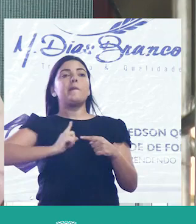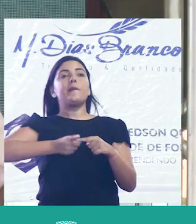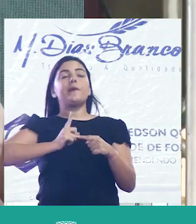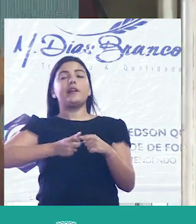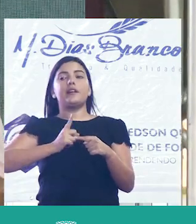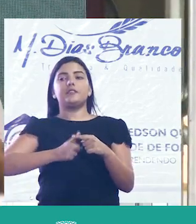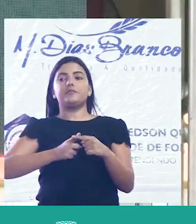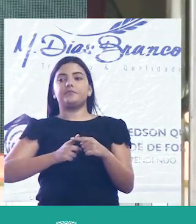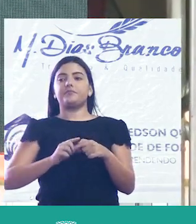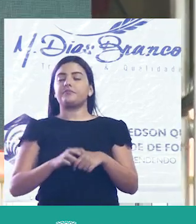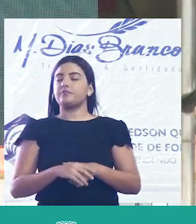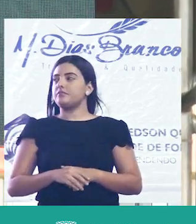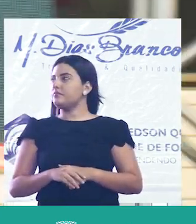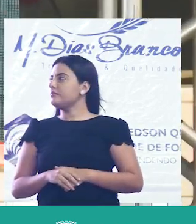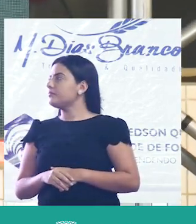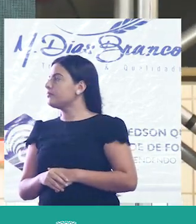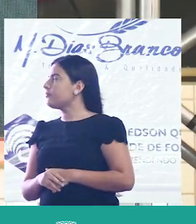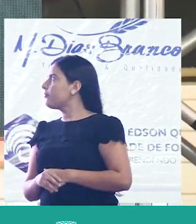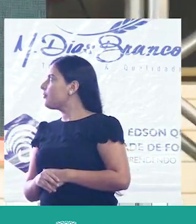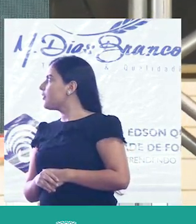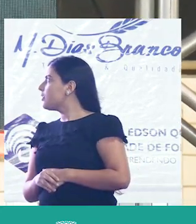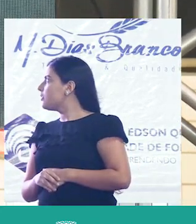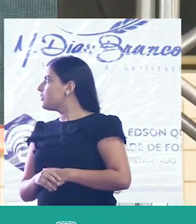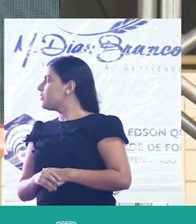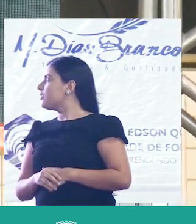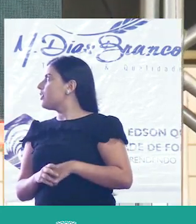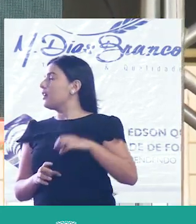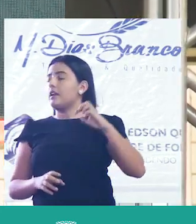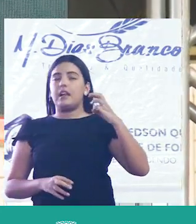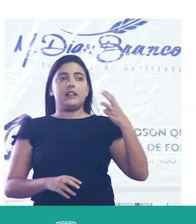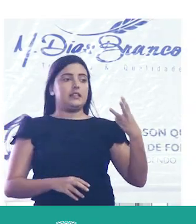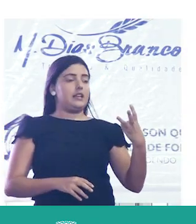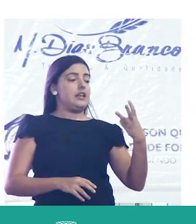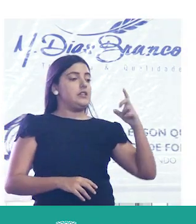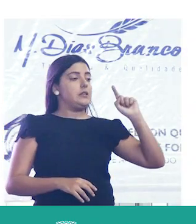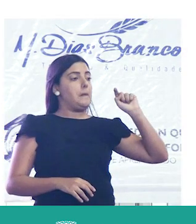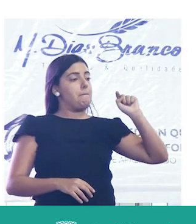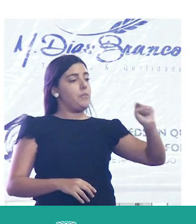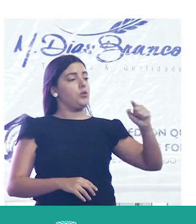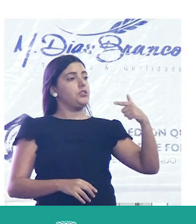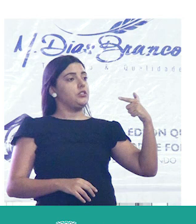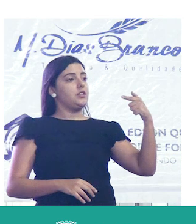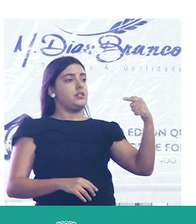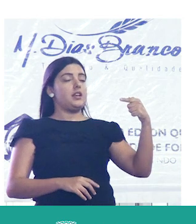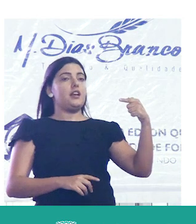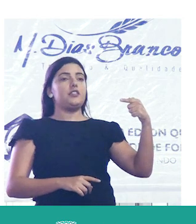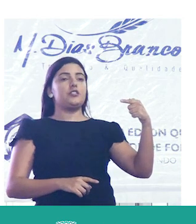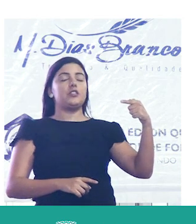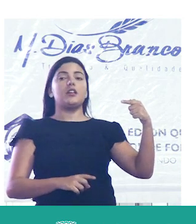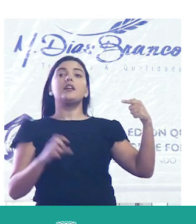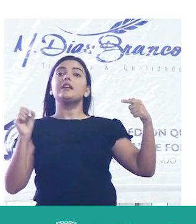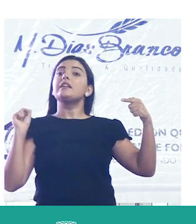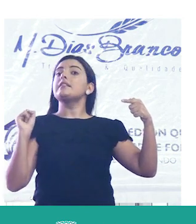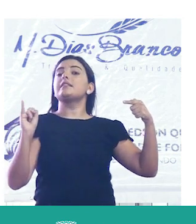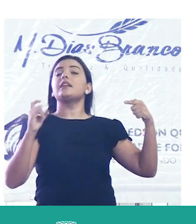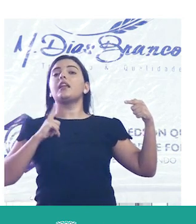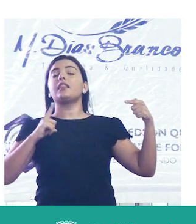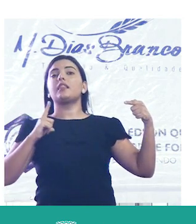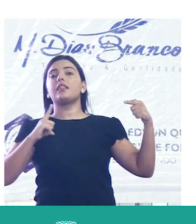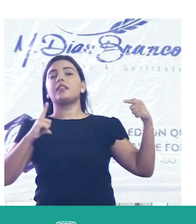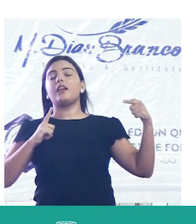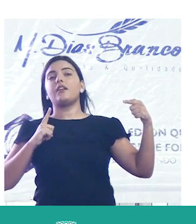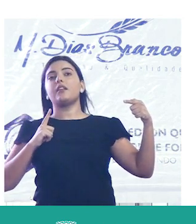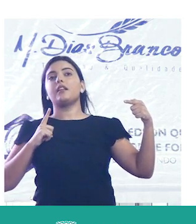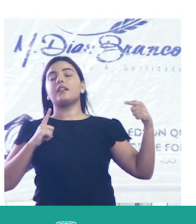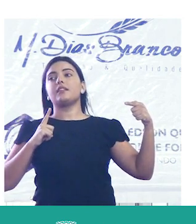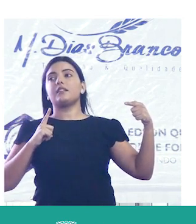seria? Por que não será? Porque 3,17 kg seria a massa obtida se o rendimento